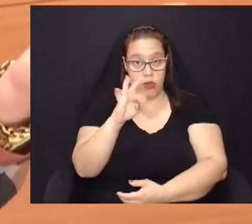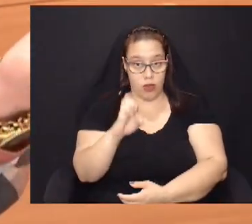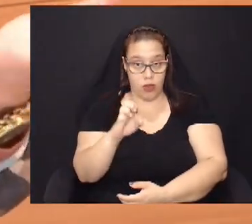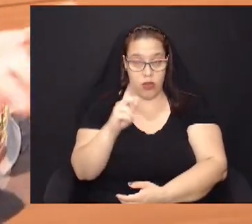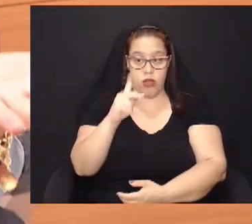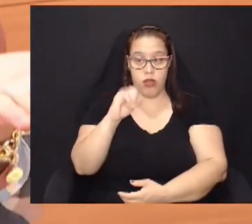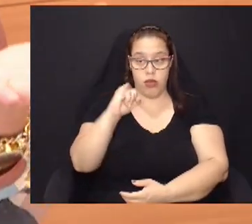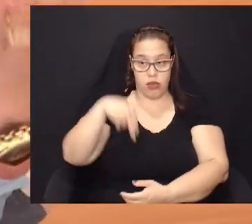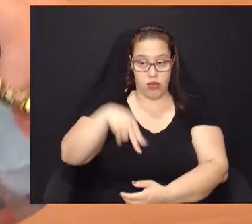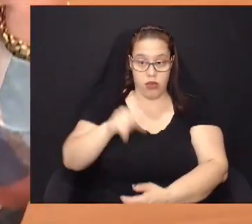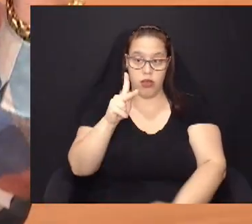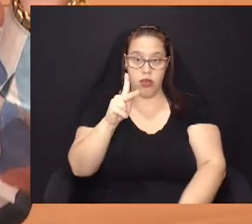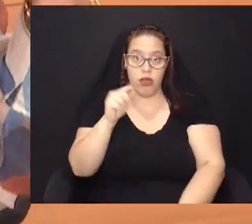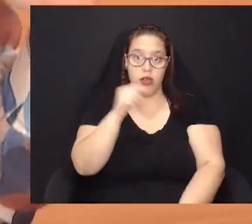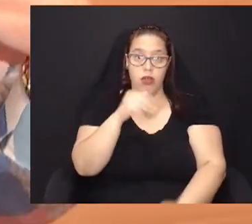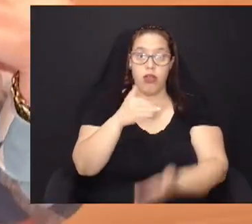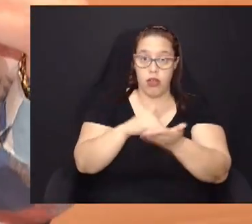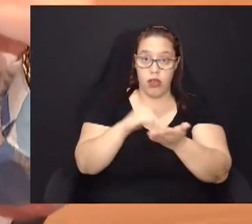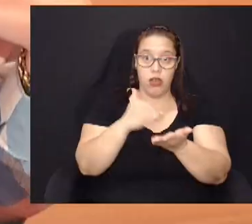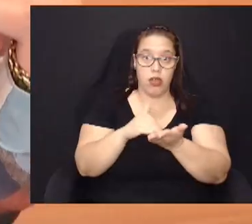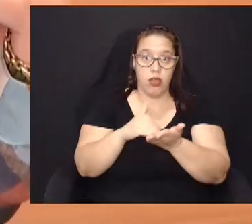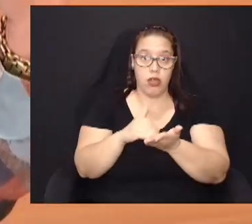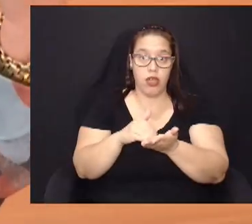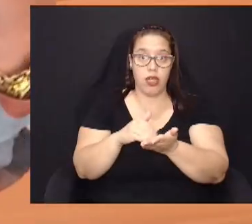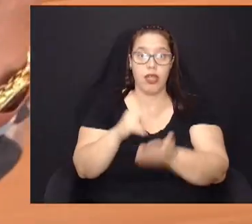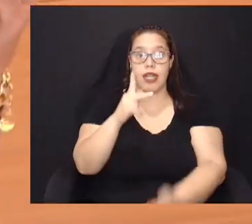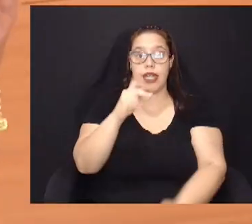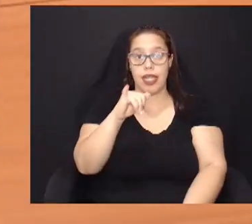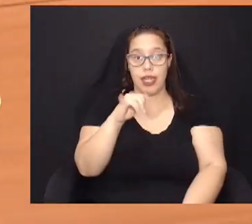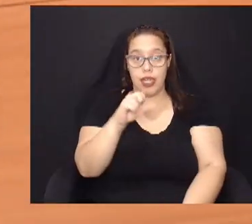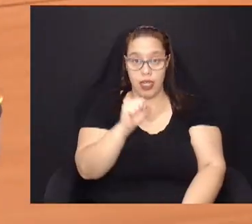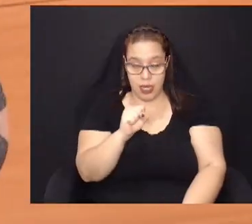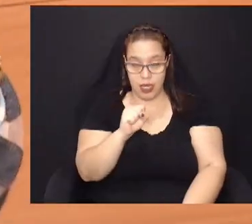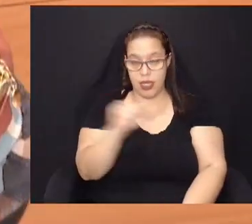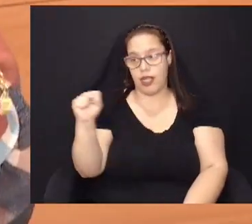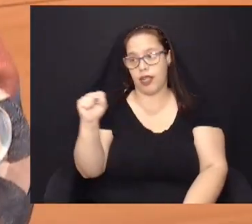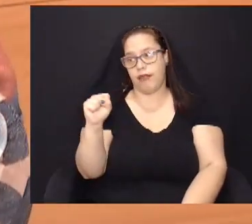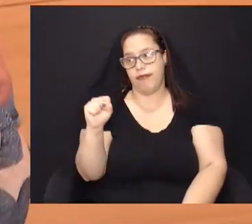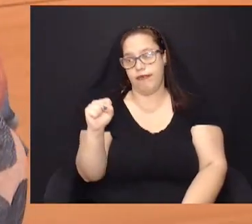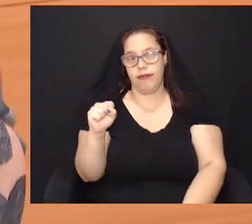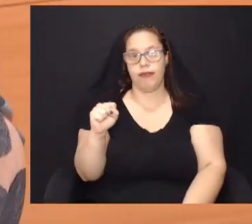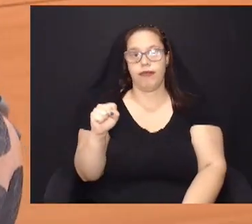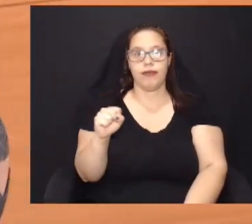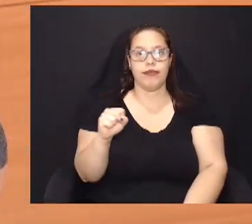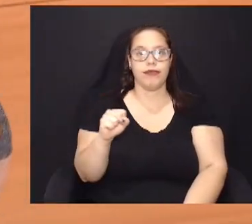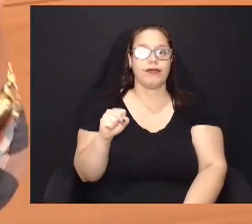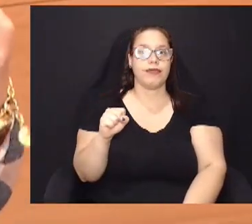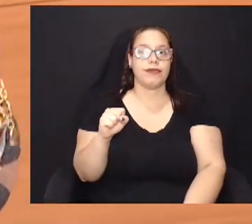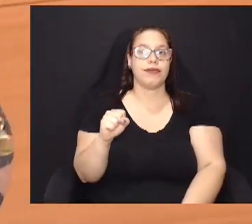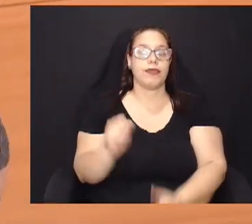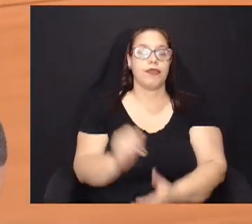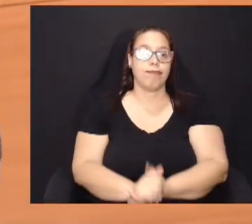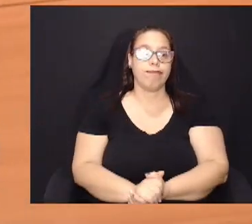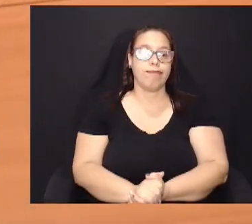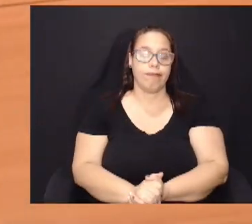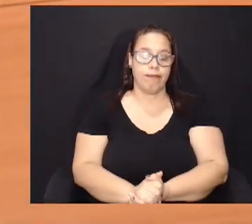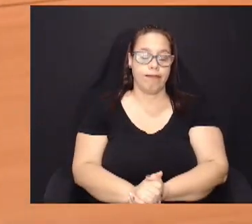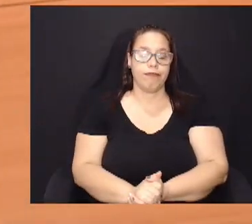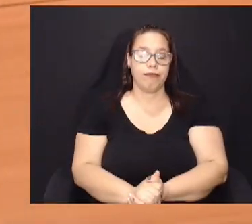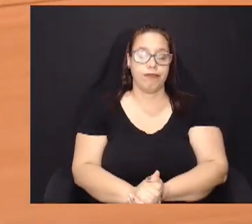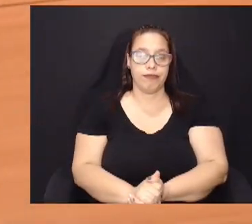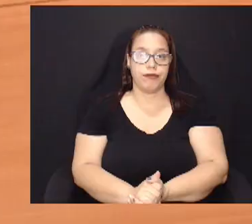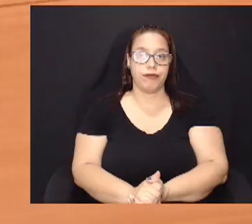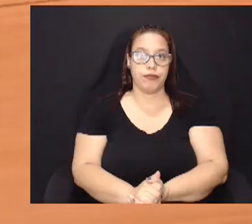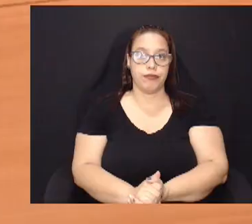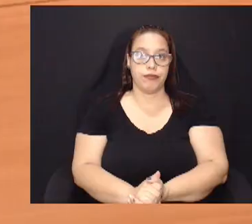tá quis, né? Quis. A Pink aqui, né? Então, acabou também, não tem mais. Então, assim,